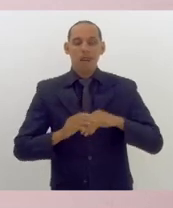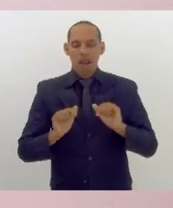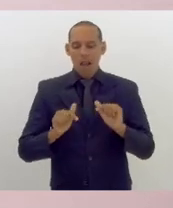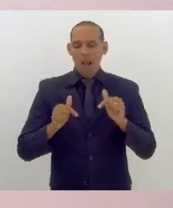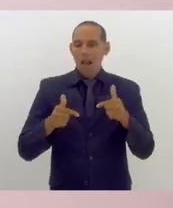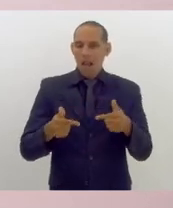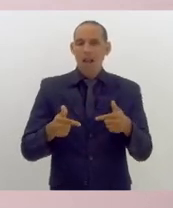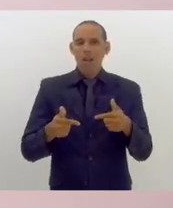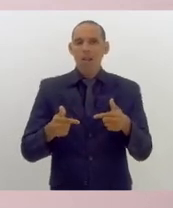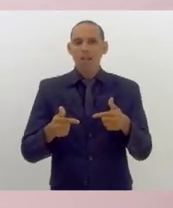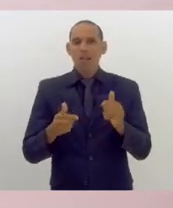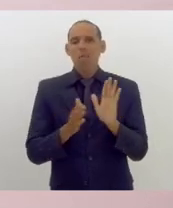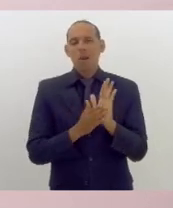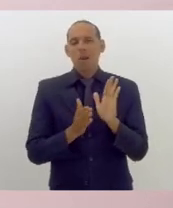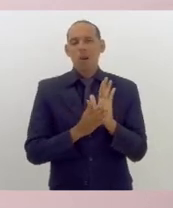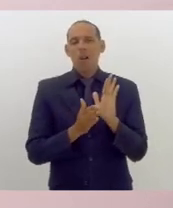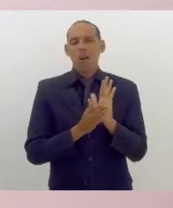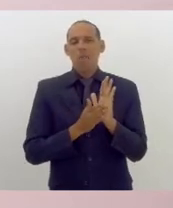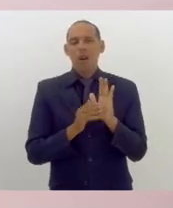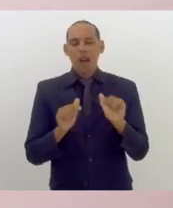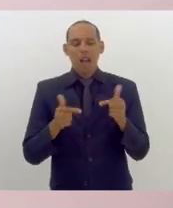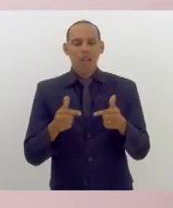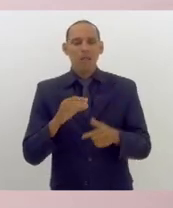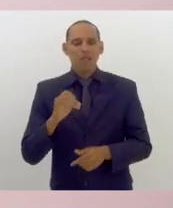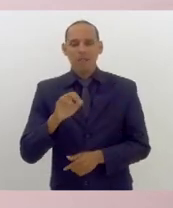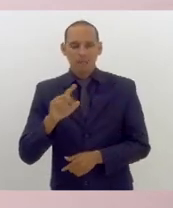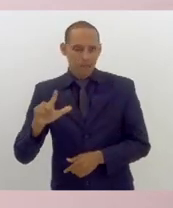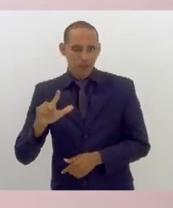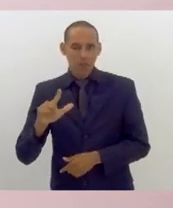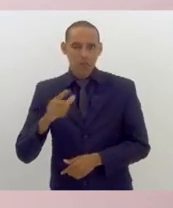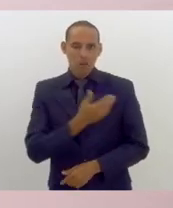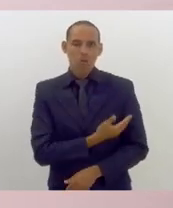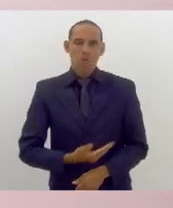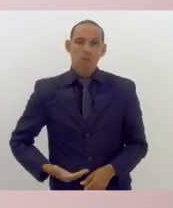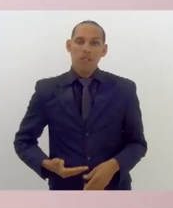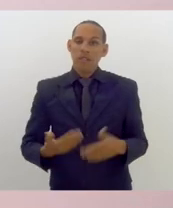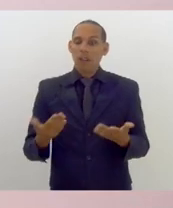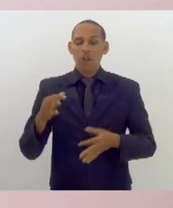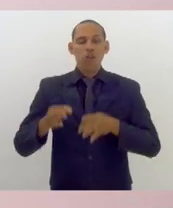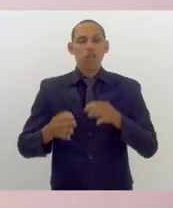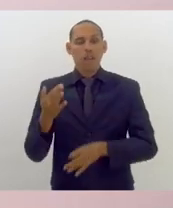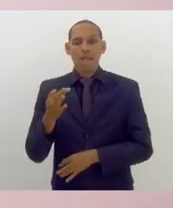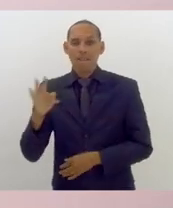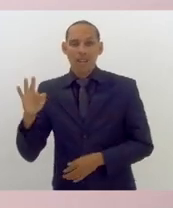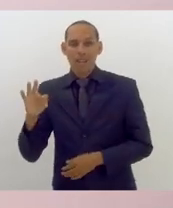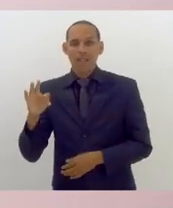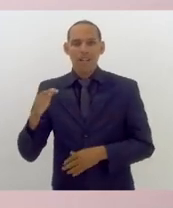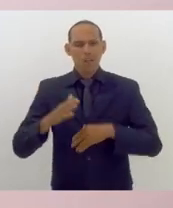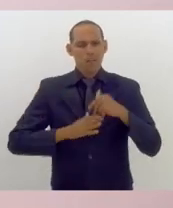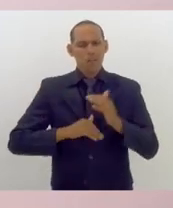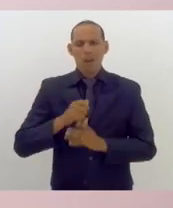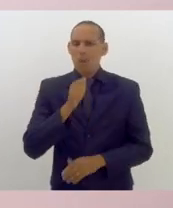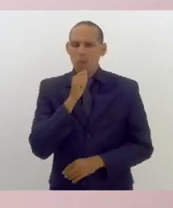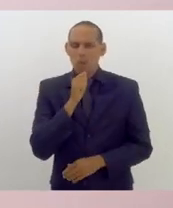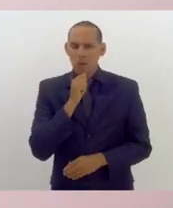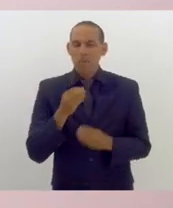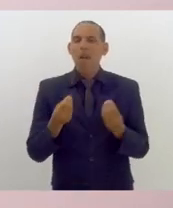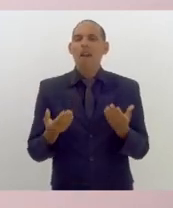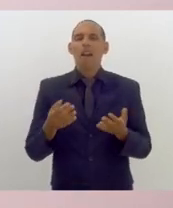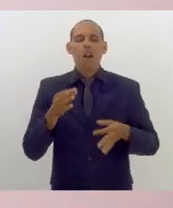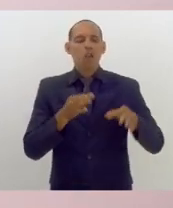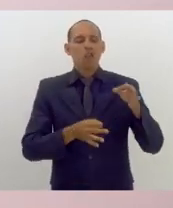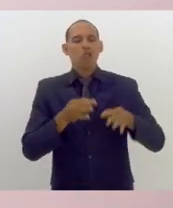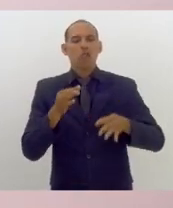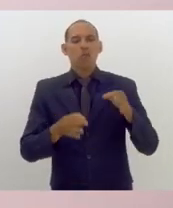para propor referidas ações civis públicas e que Justiça Federal não seria competente para apreciar e julgar ações